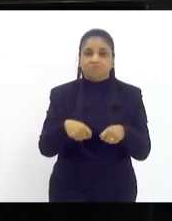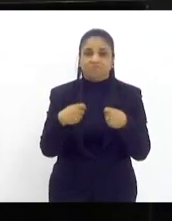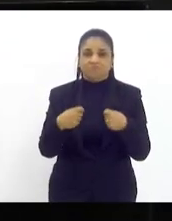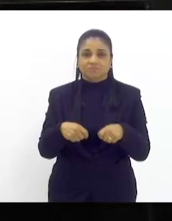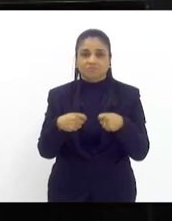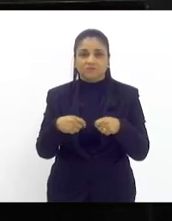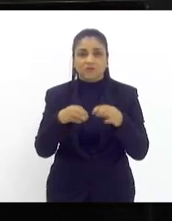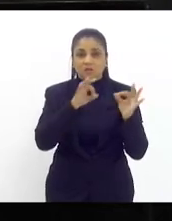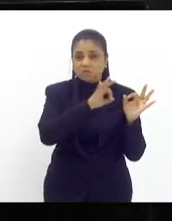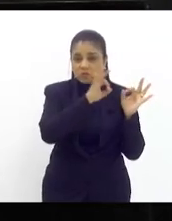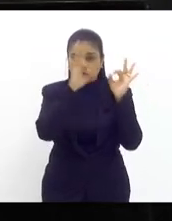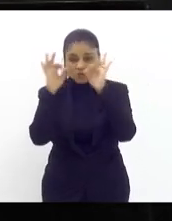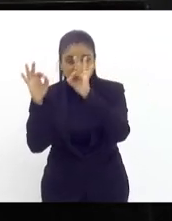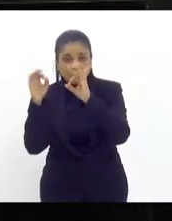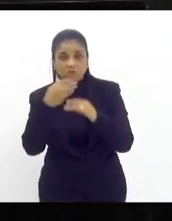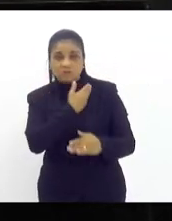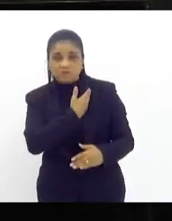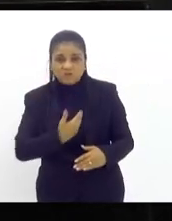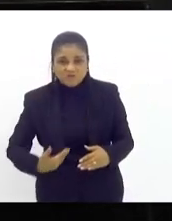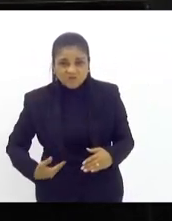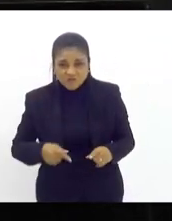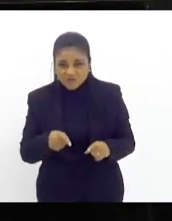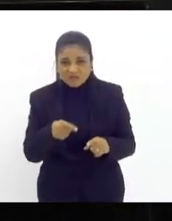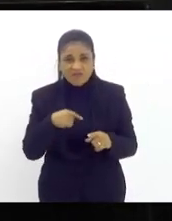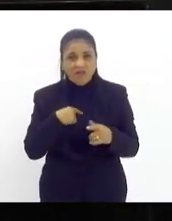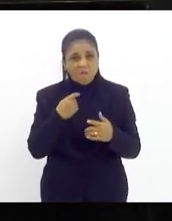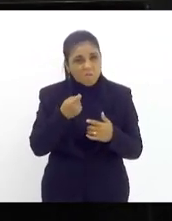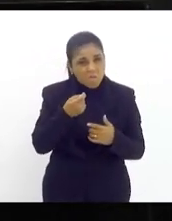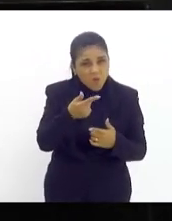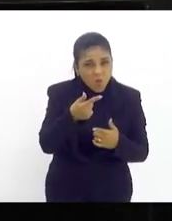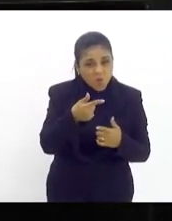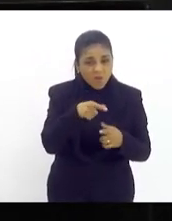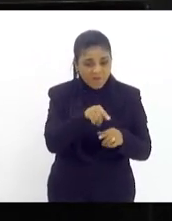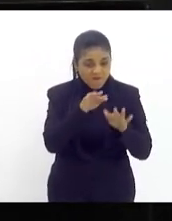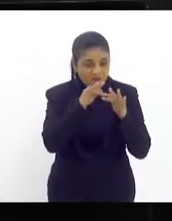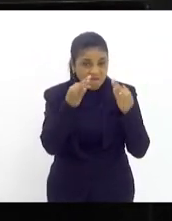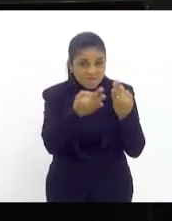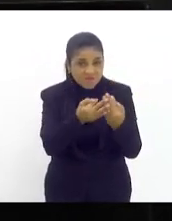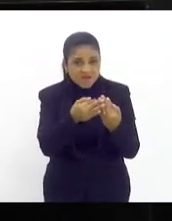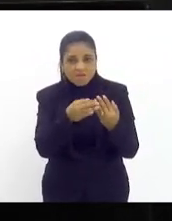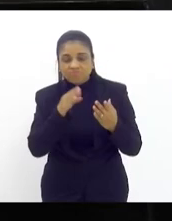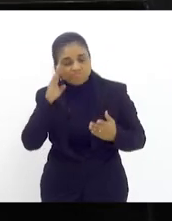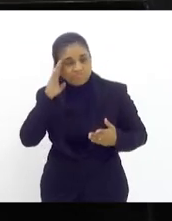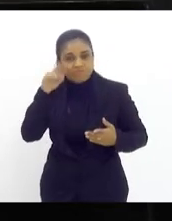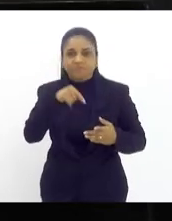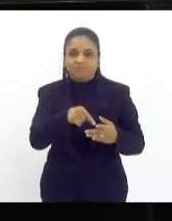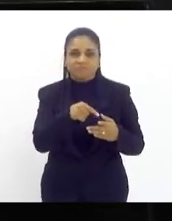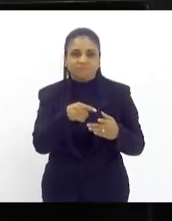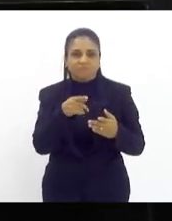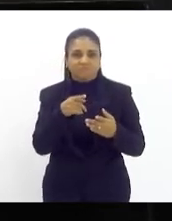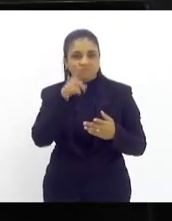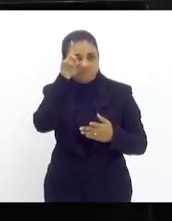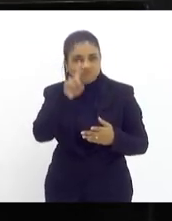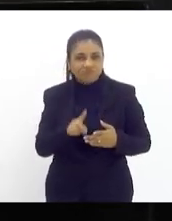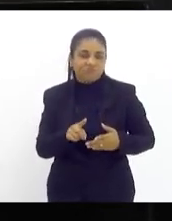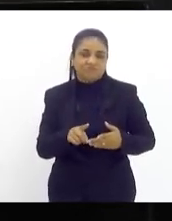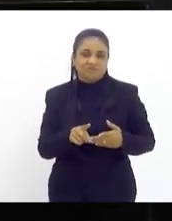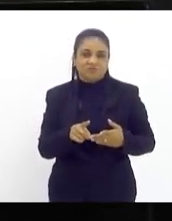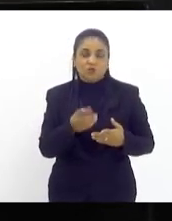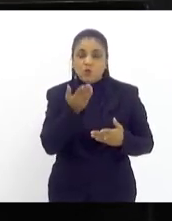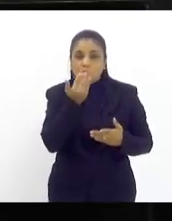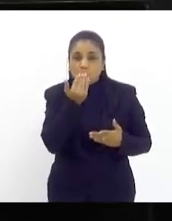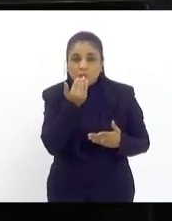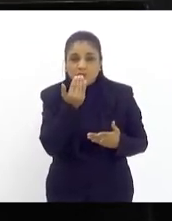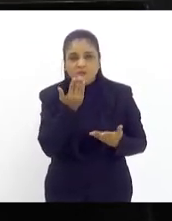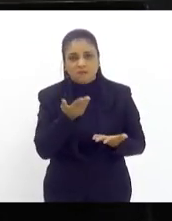que tá assistindo do governo acha que é pouco uma pra essas famílias é muito é a garantia de dignidade é a garantia de comida